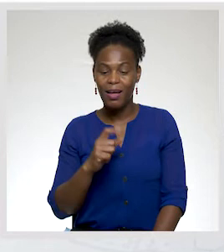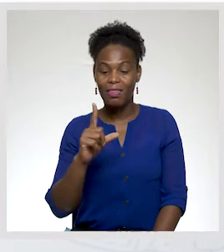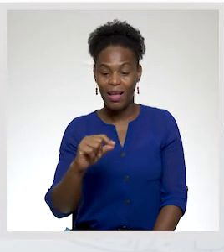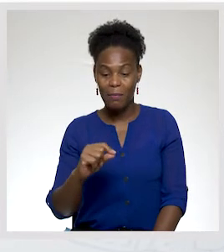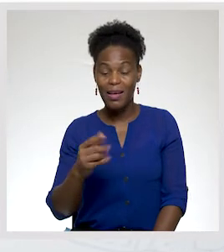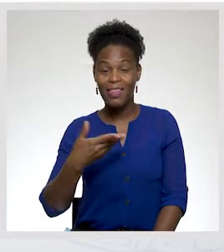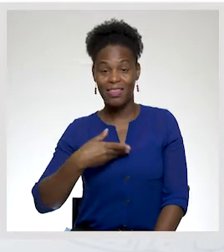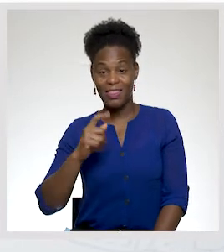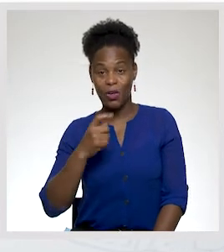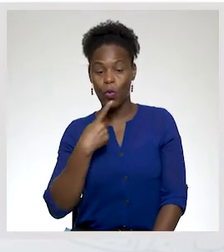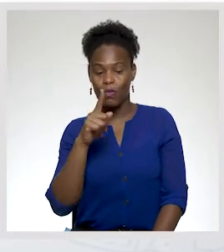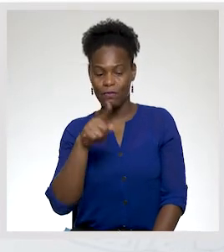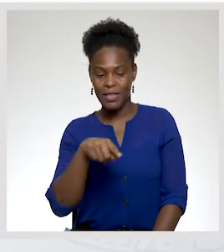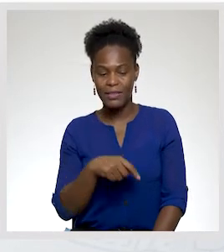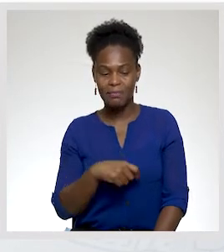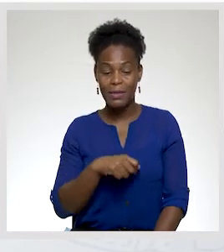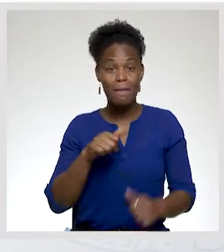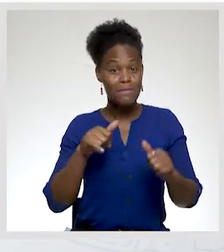de outra vez,